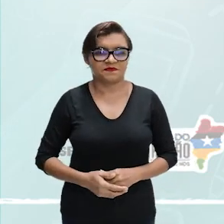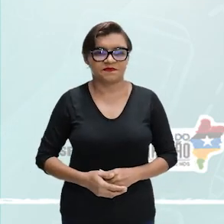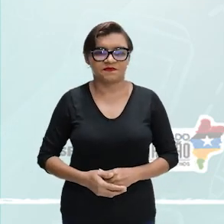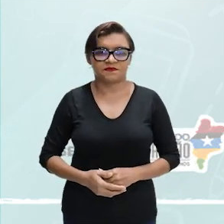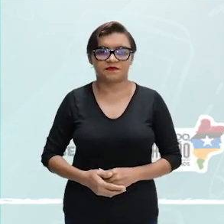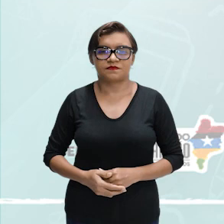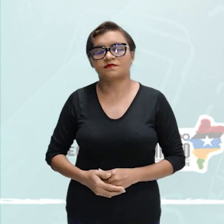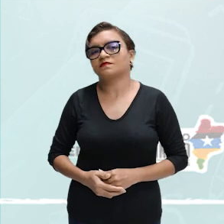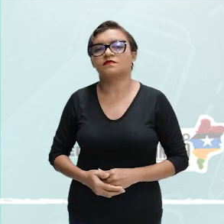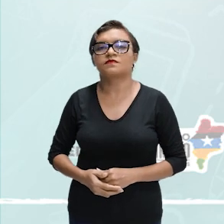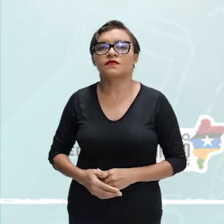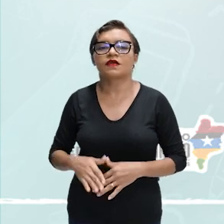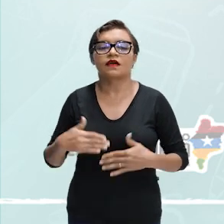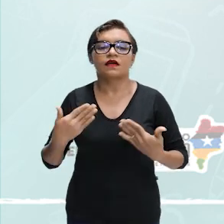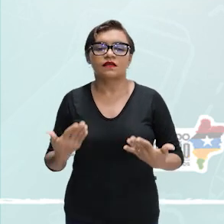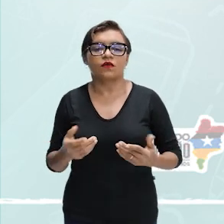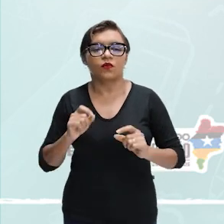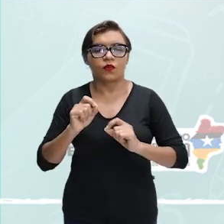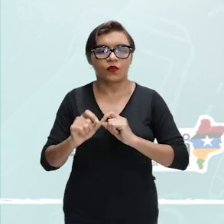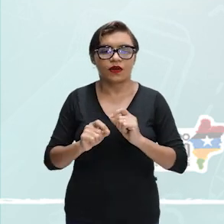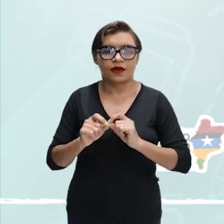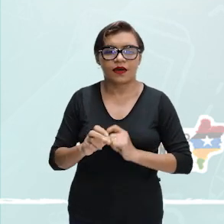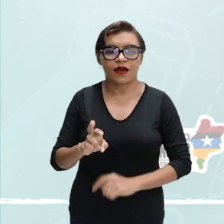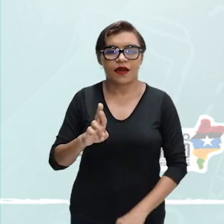Quanto à resistividade.